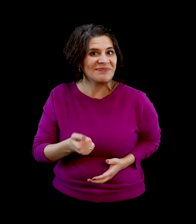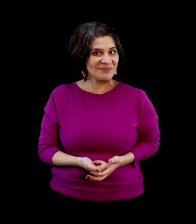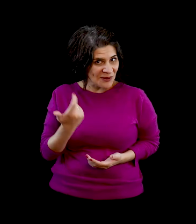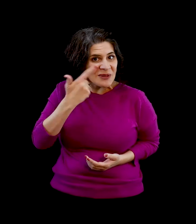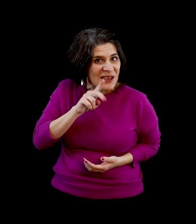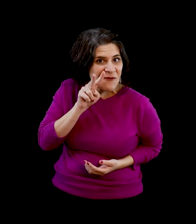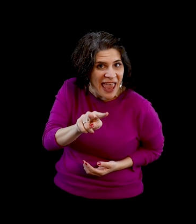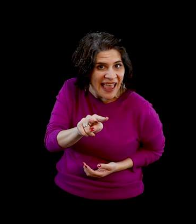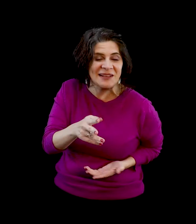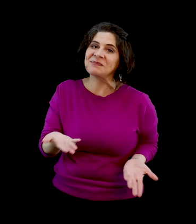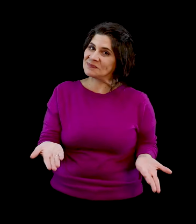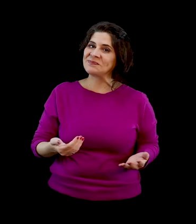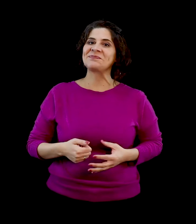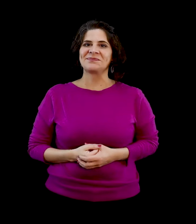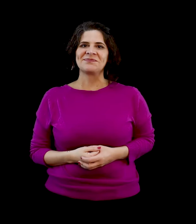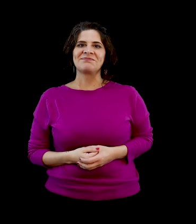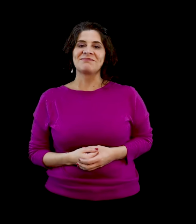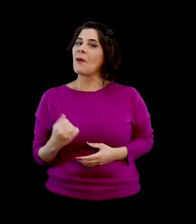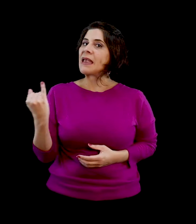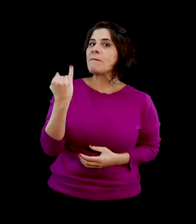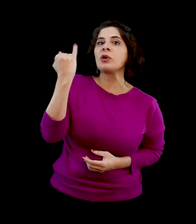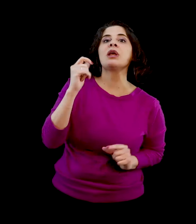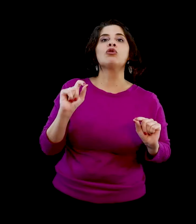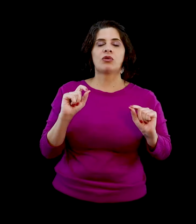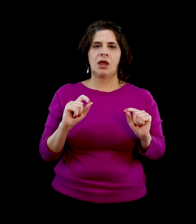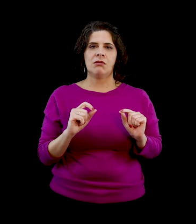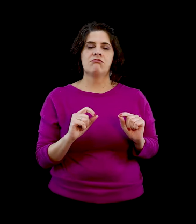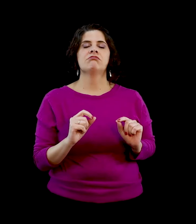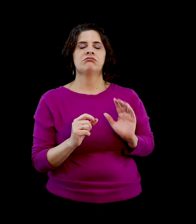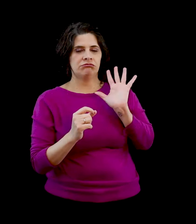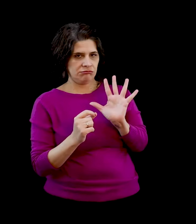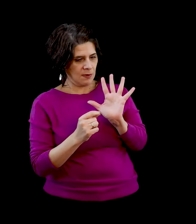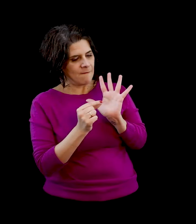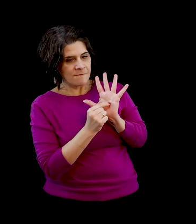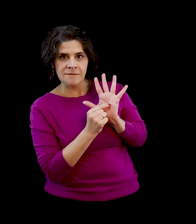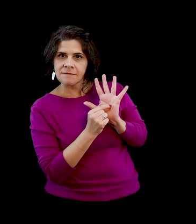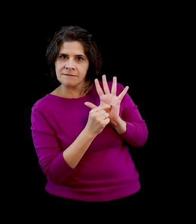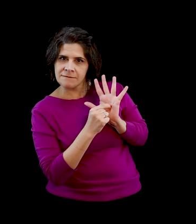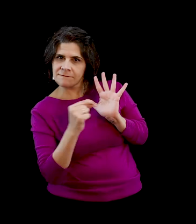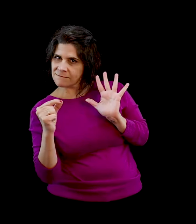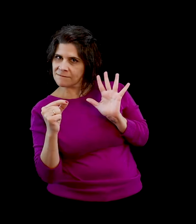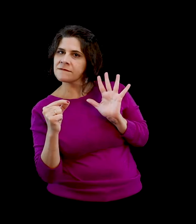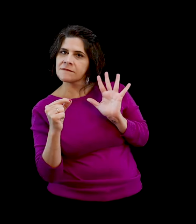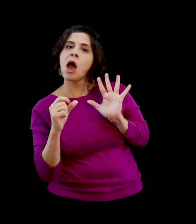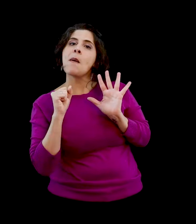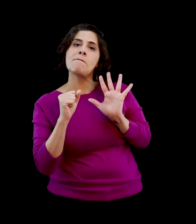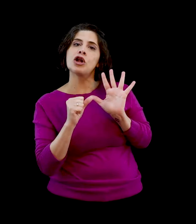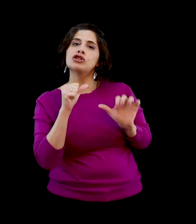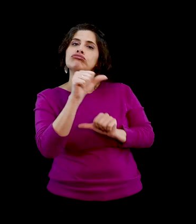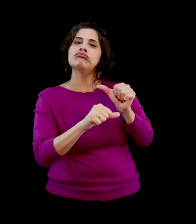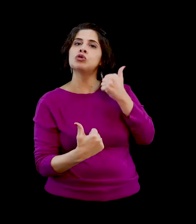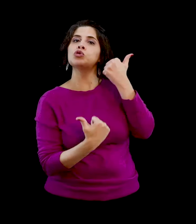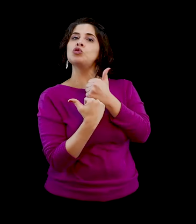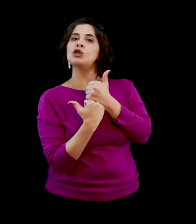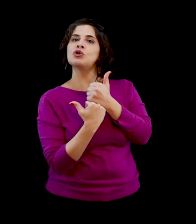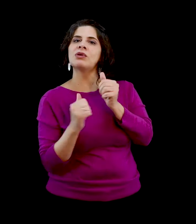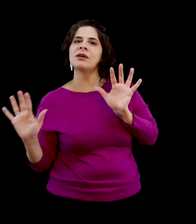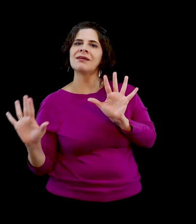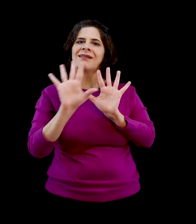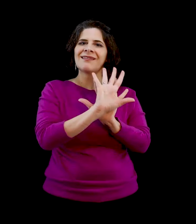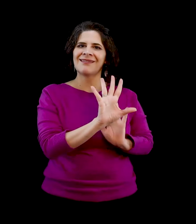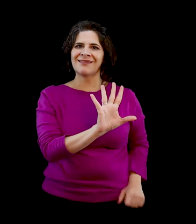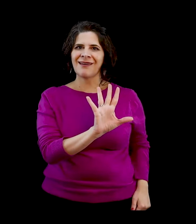Demais, né? Vocês conseguiram ver aí? E uma coisa importante é que se vocês tirarem a tachinha, vocês podem trocar a animação